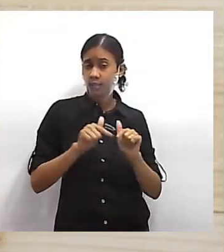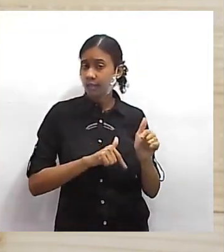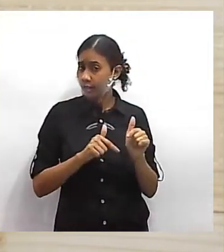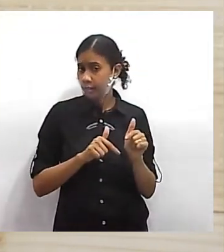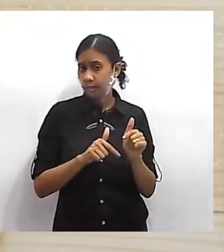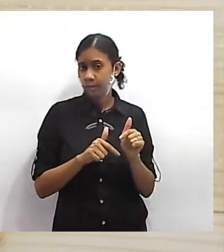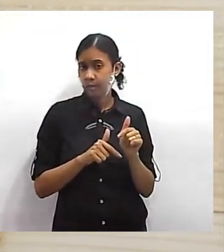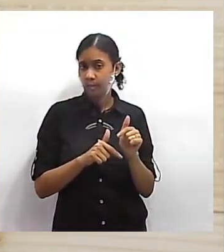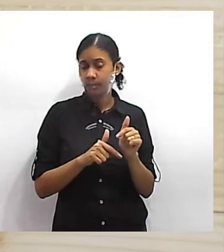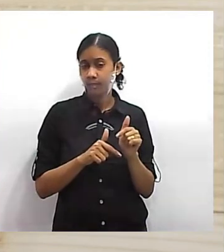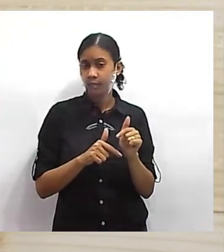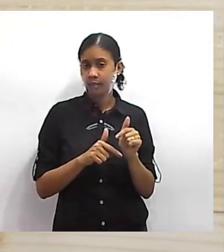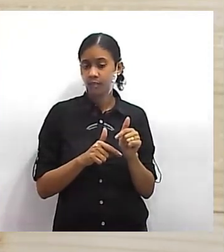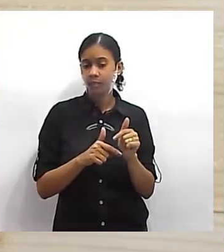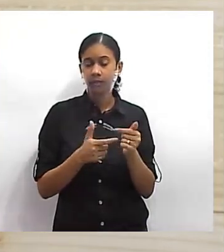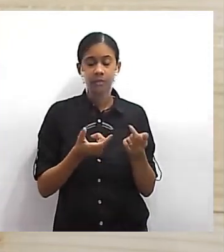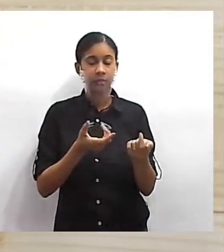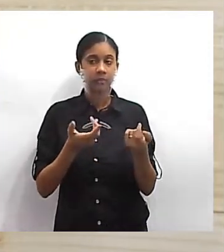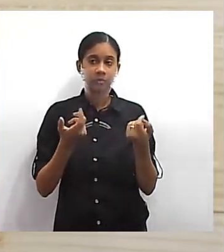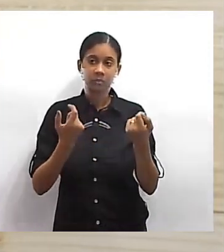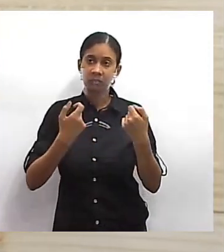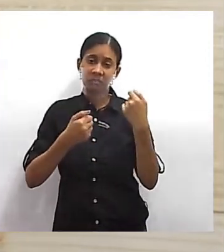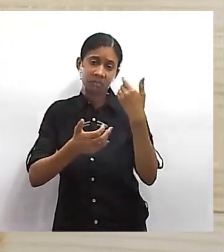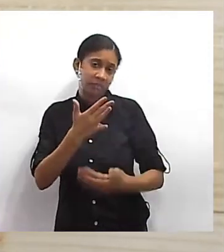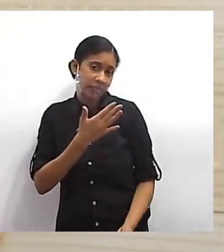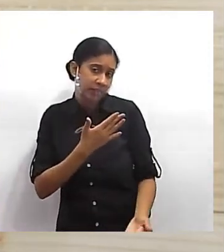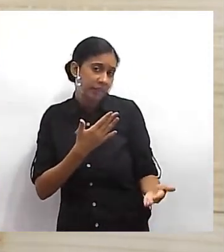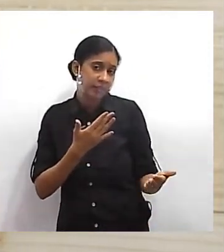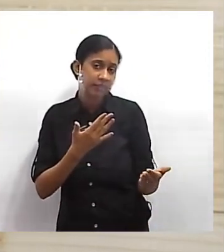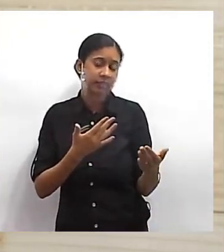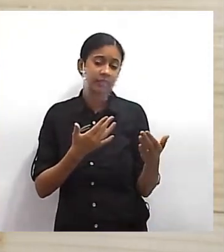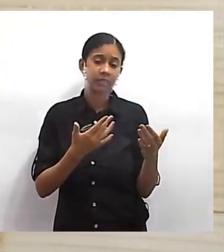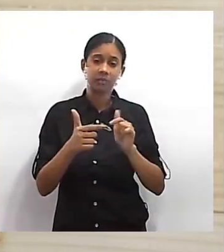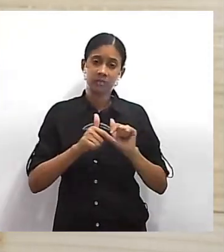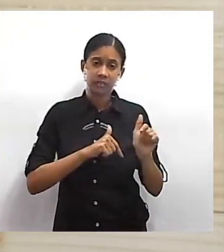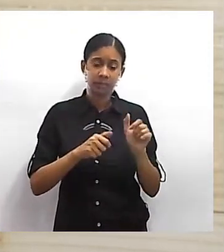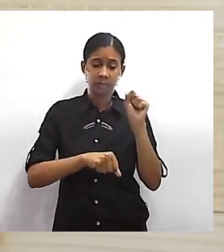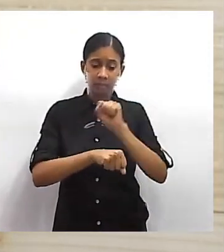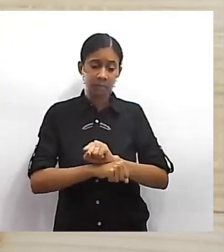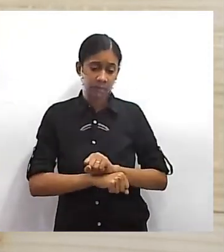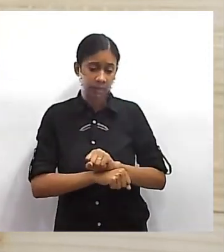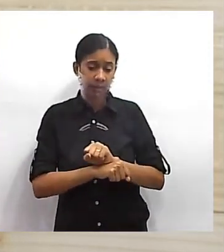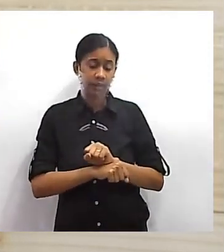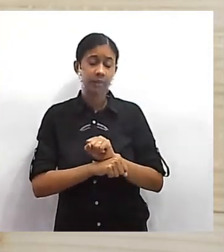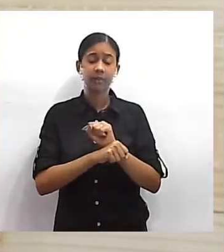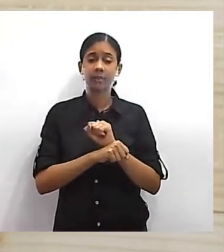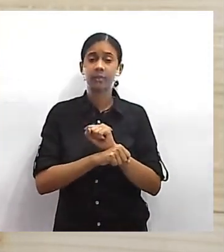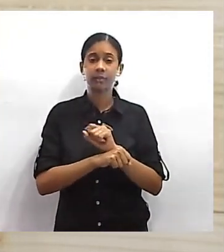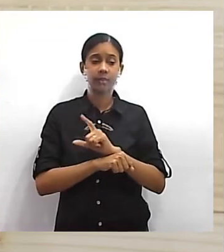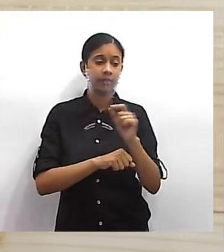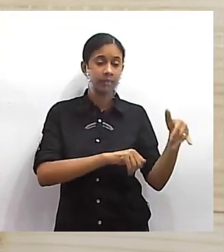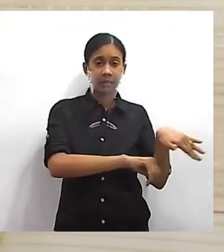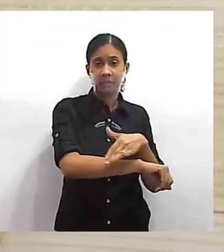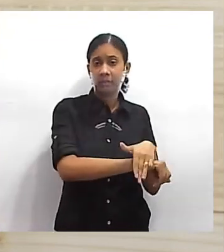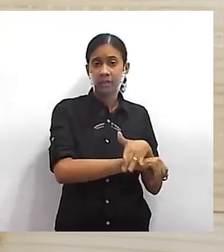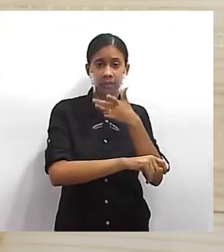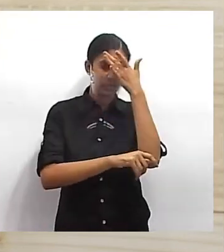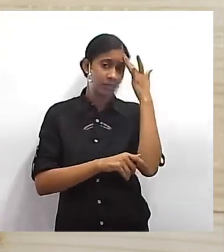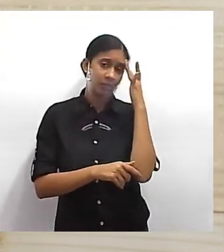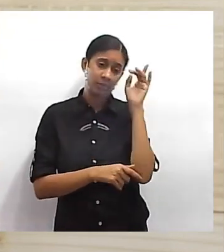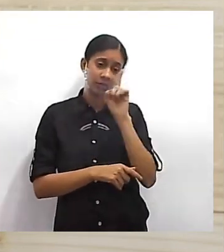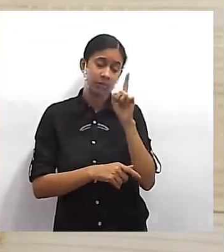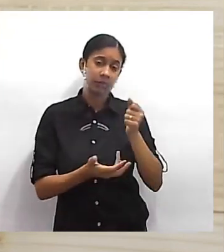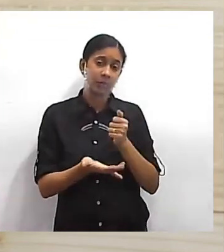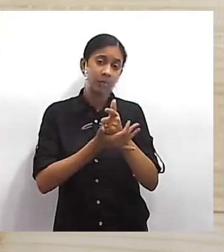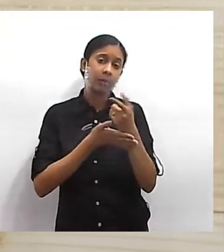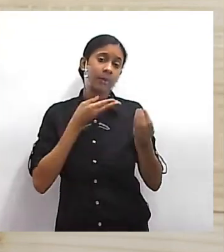de vender. Porque as pessoas perderam seus empregos, as pessoas pararam de sair de casa, então as pessoas não iam comprar mais.